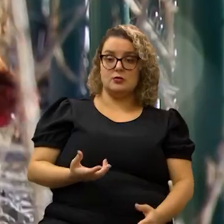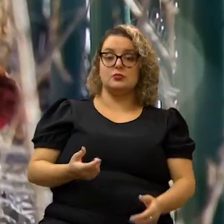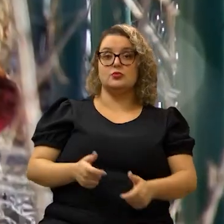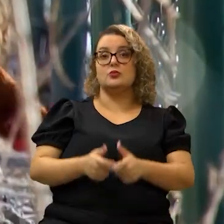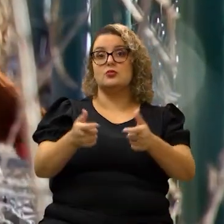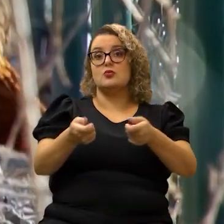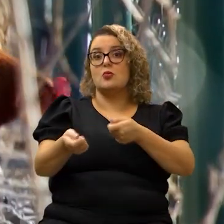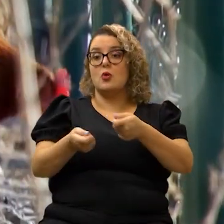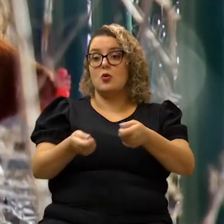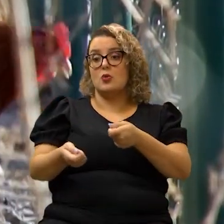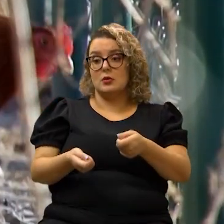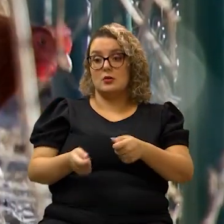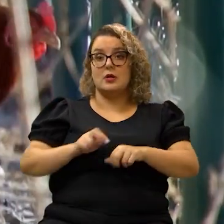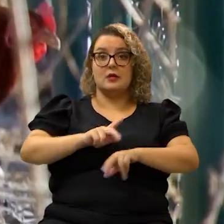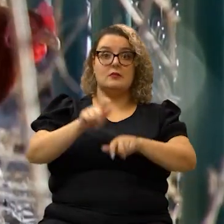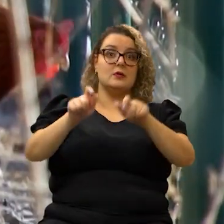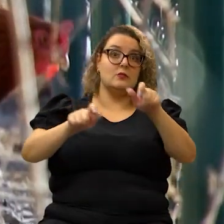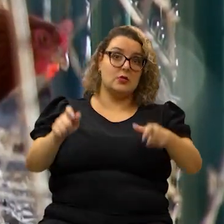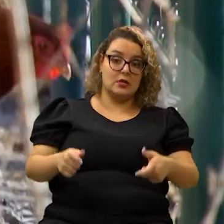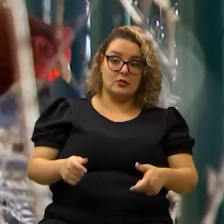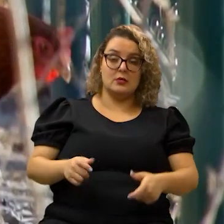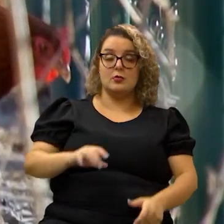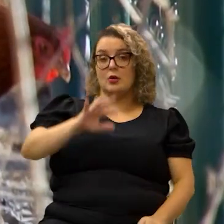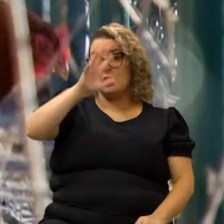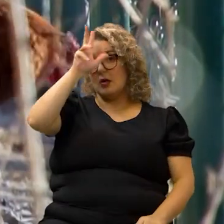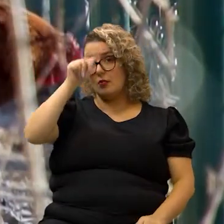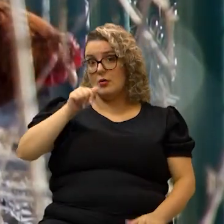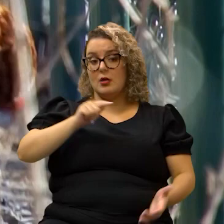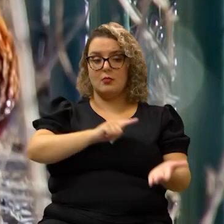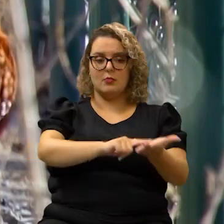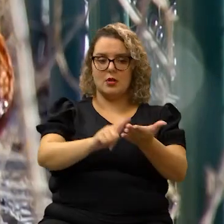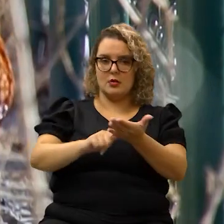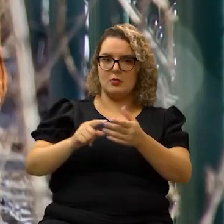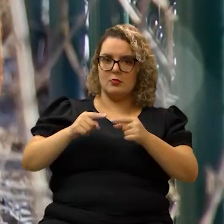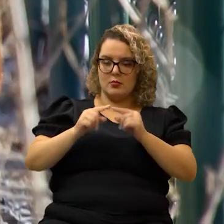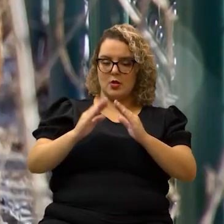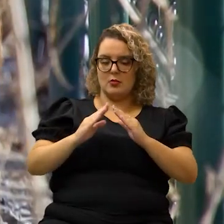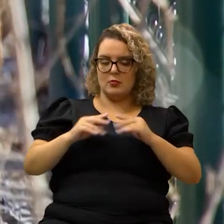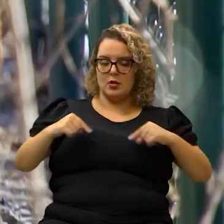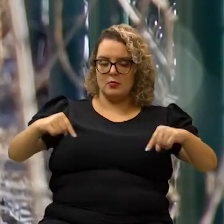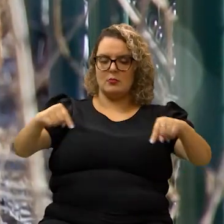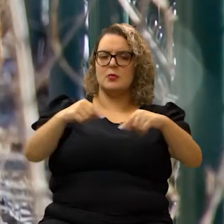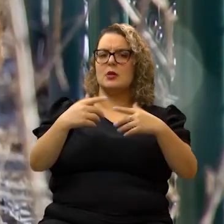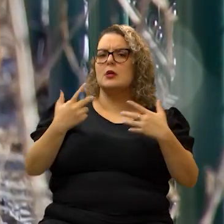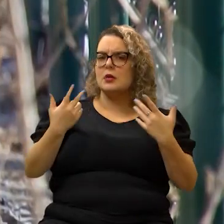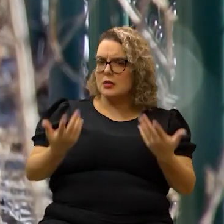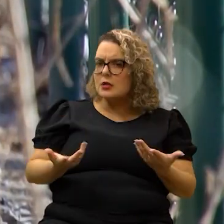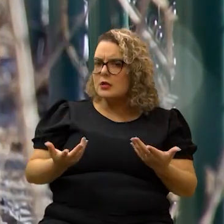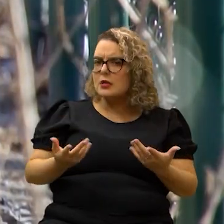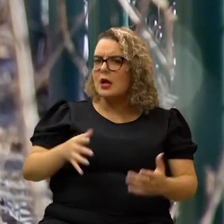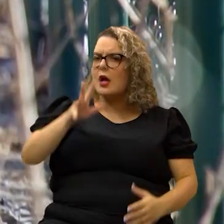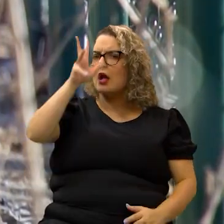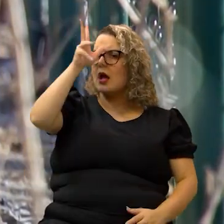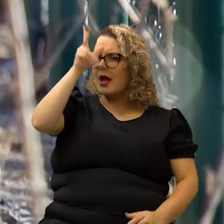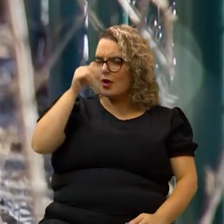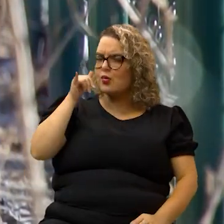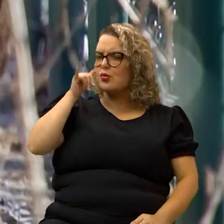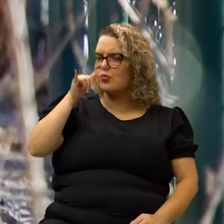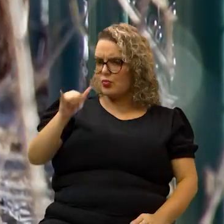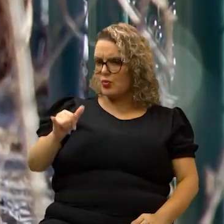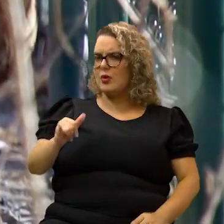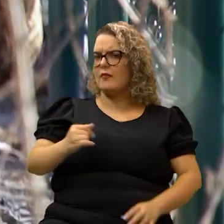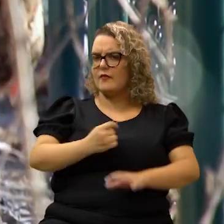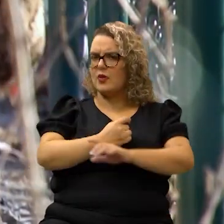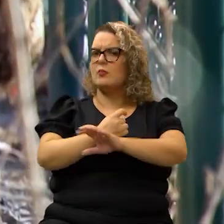Na esperança de controlar o aumento de escorpiões, muitas pessoas criam aves para limpar o quintal. Mas